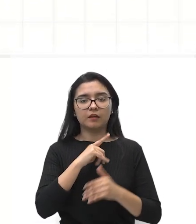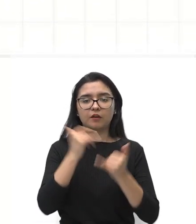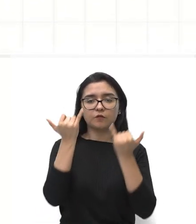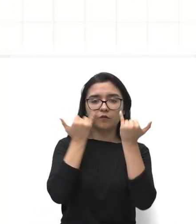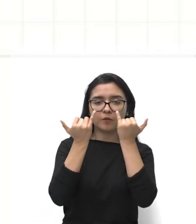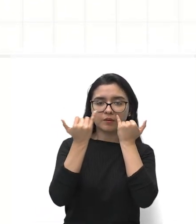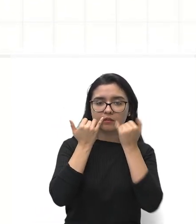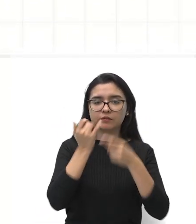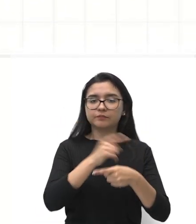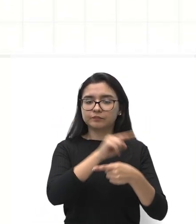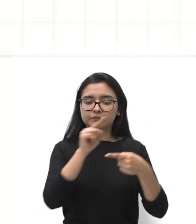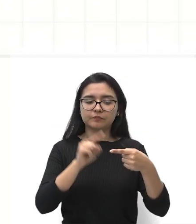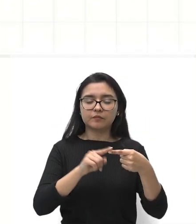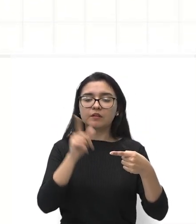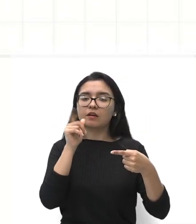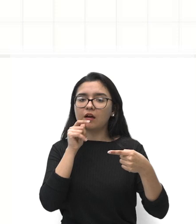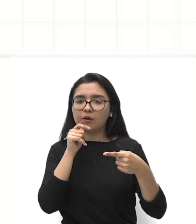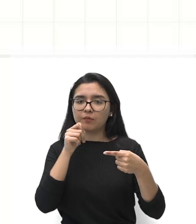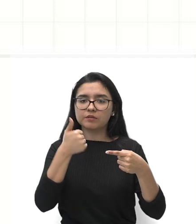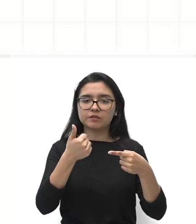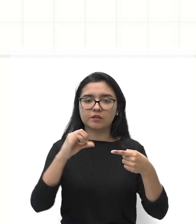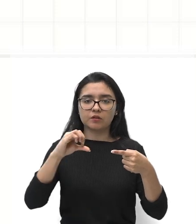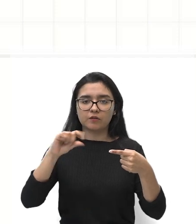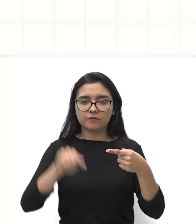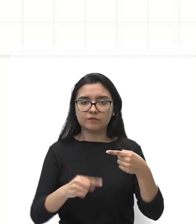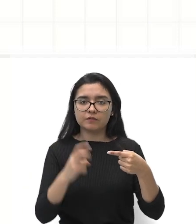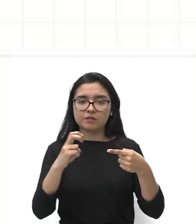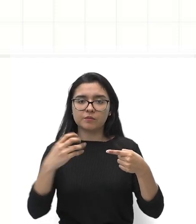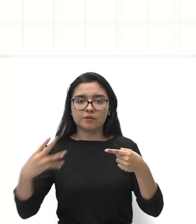água R$19,54, conta de luz